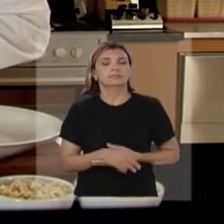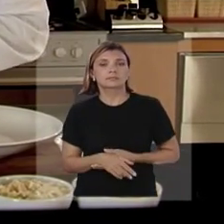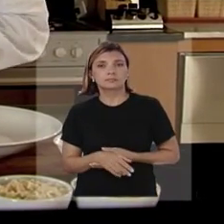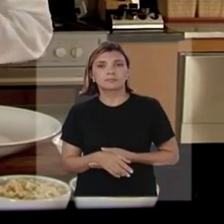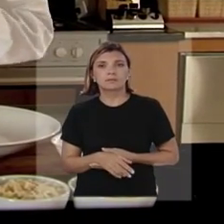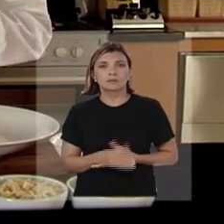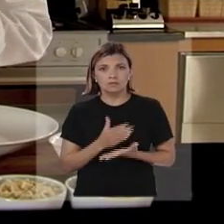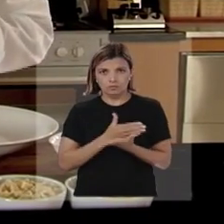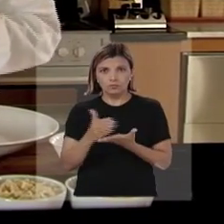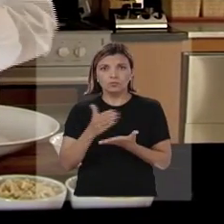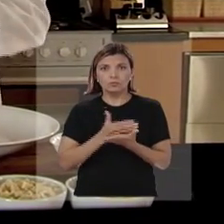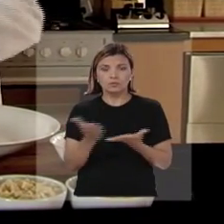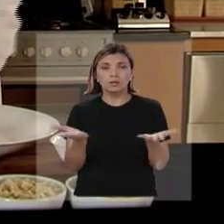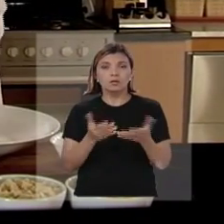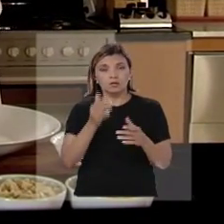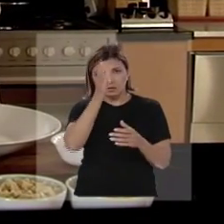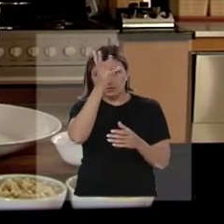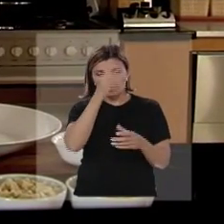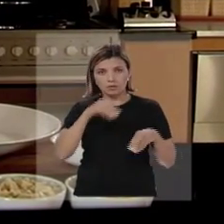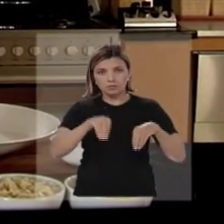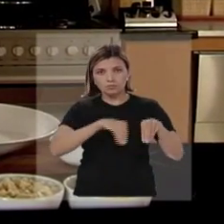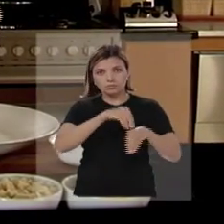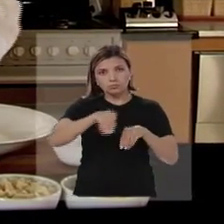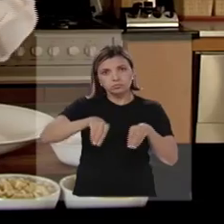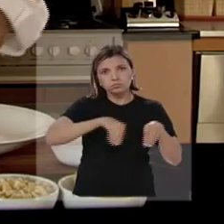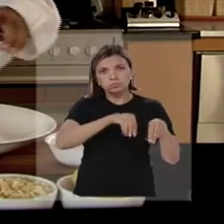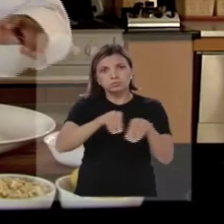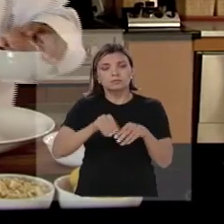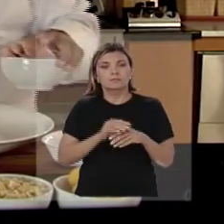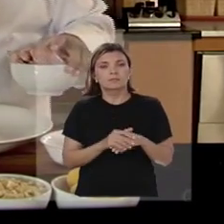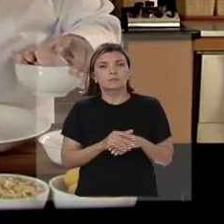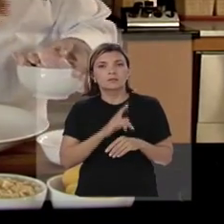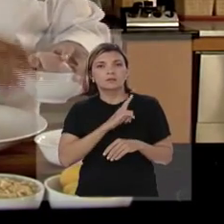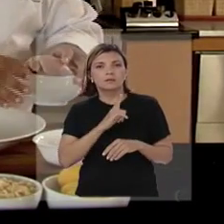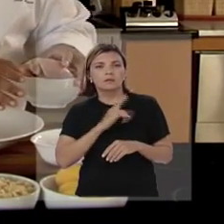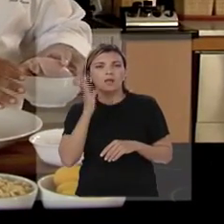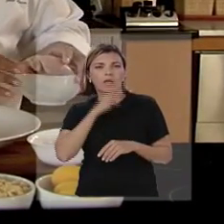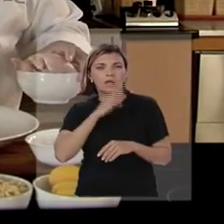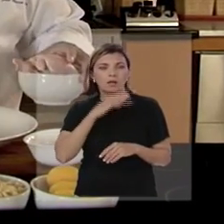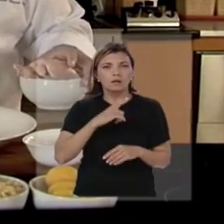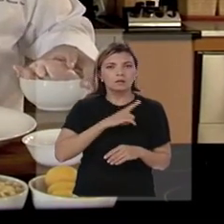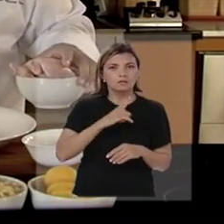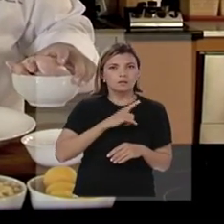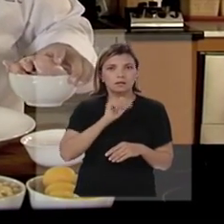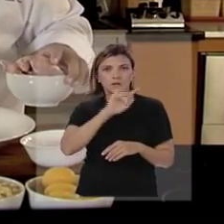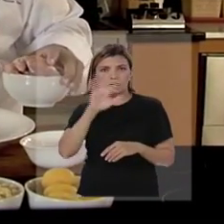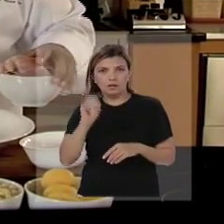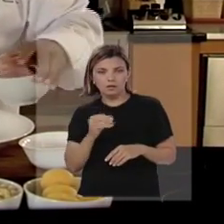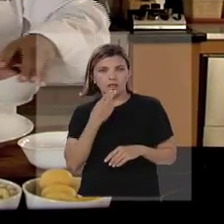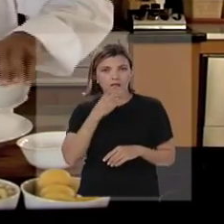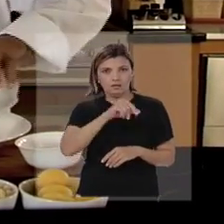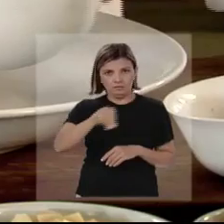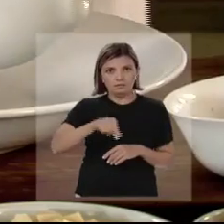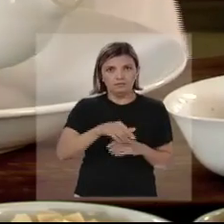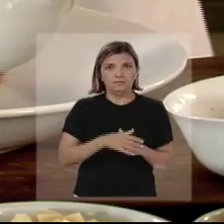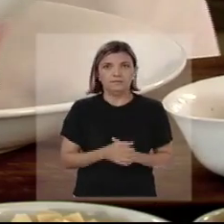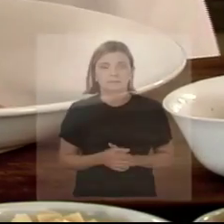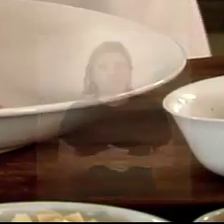limpas. Posso então começar temperando esse frango. Vamos utilizar molho de pimenta, alho e sal.